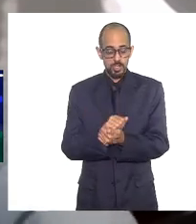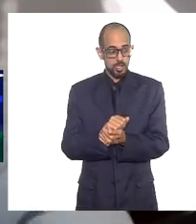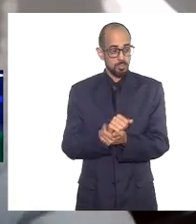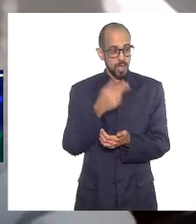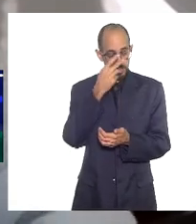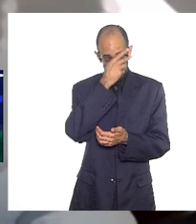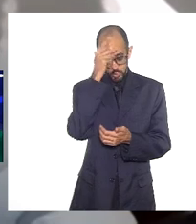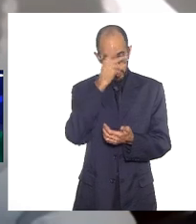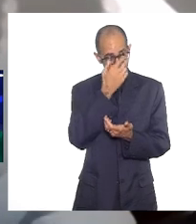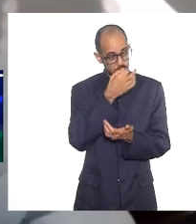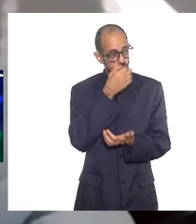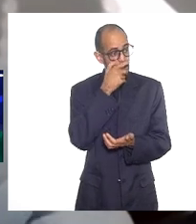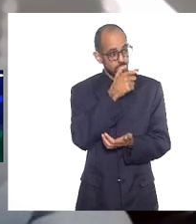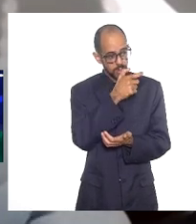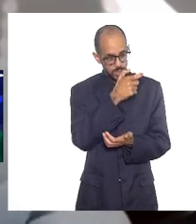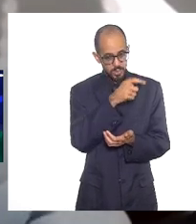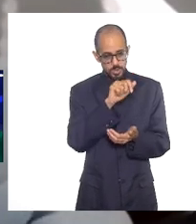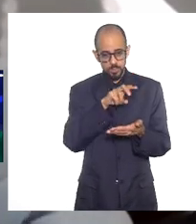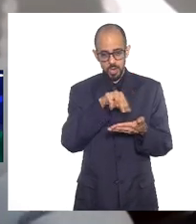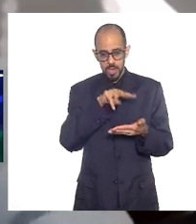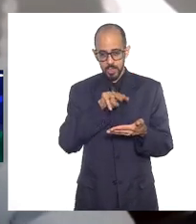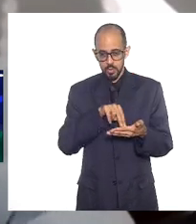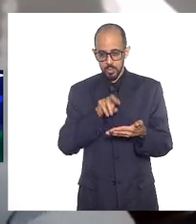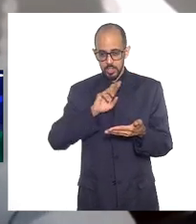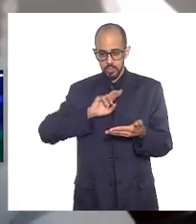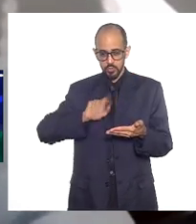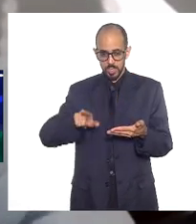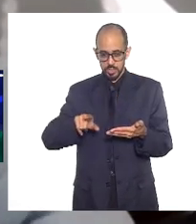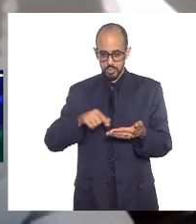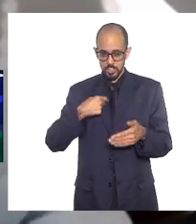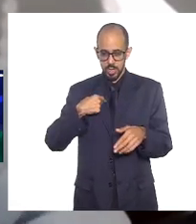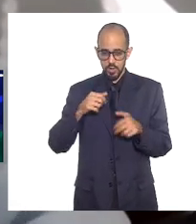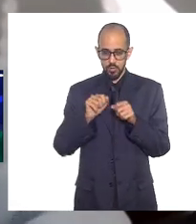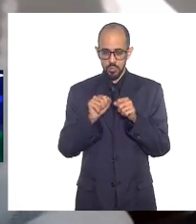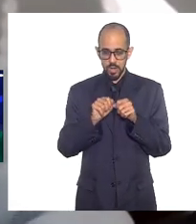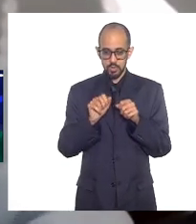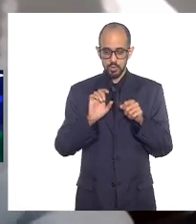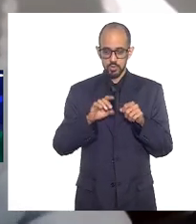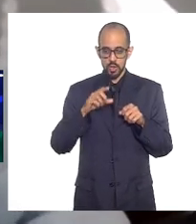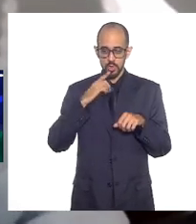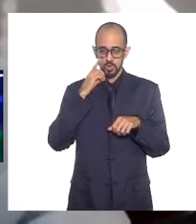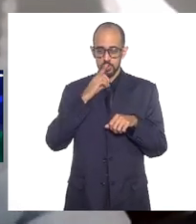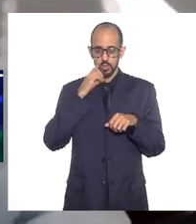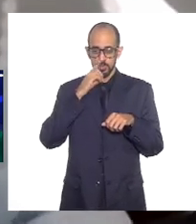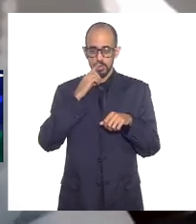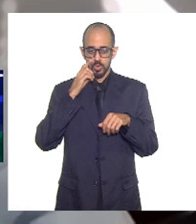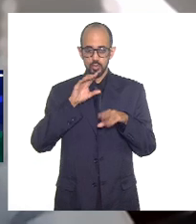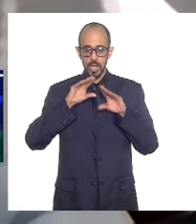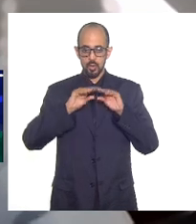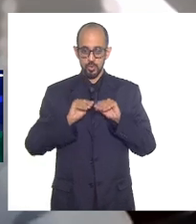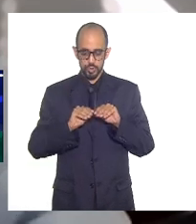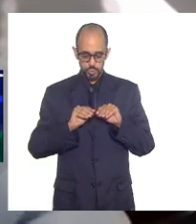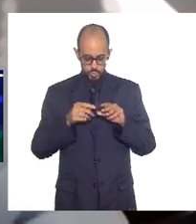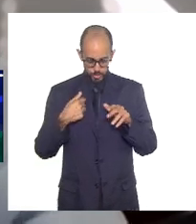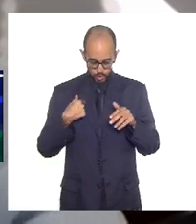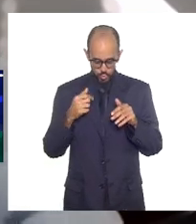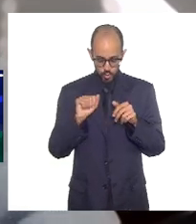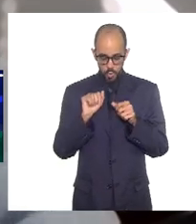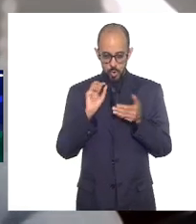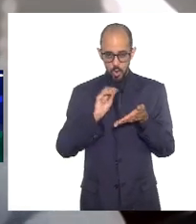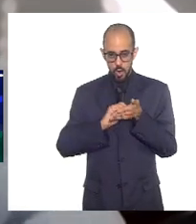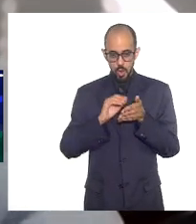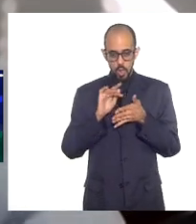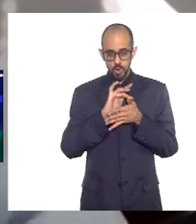possa uma leitura diferente. Eu faço isso aos domingos à noite. Geralmente, coloco nas redes sociais a